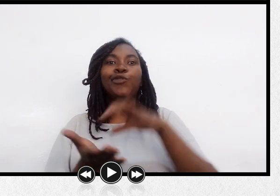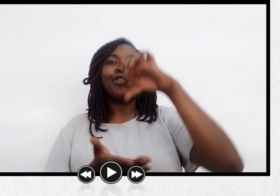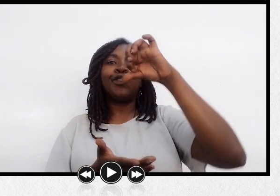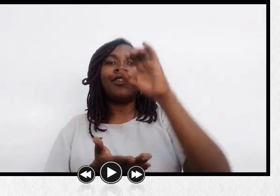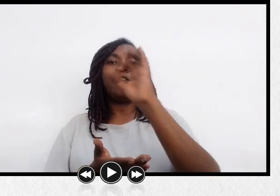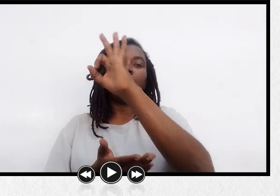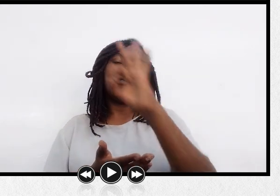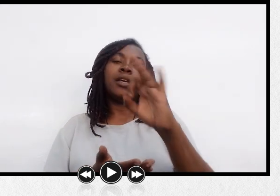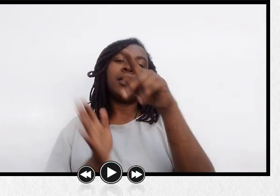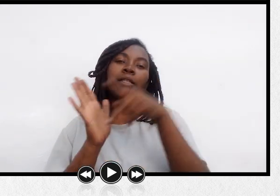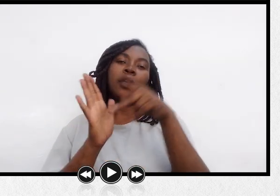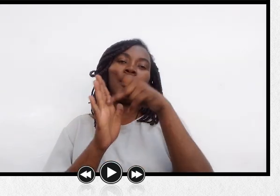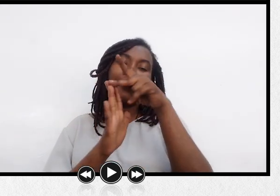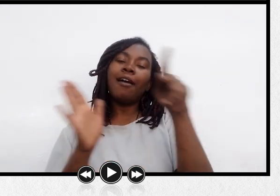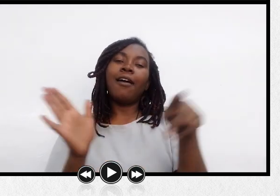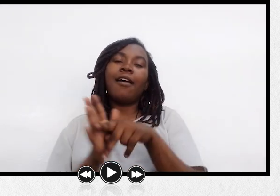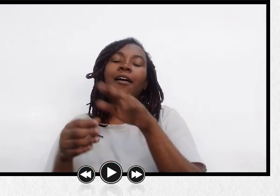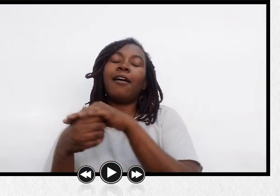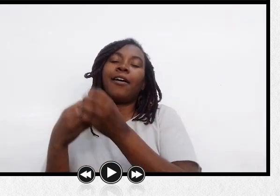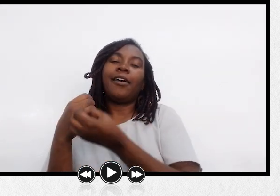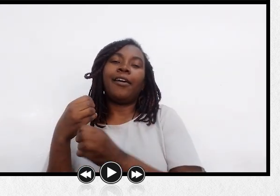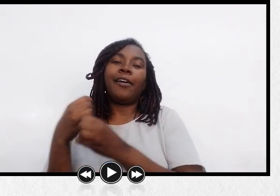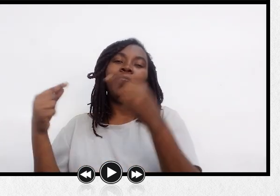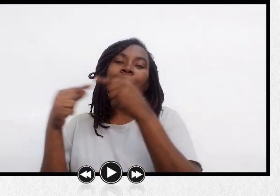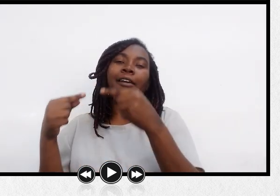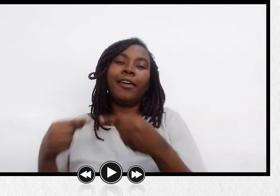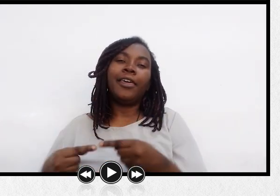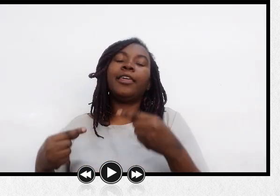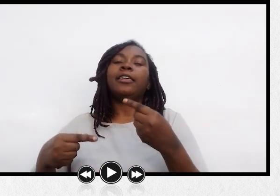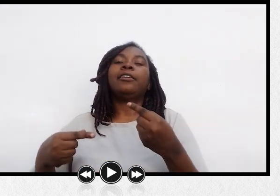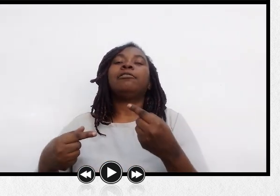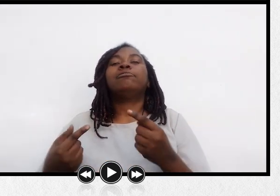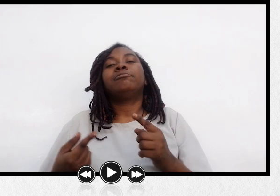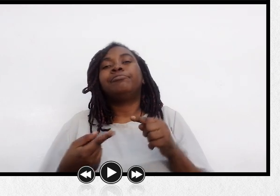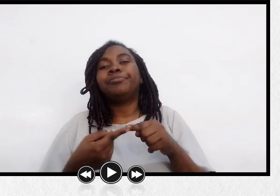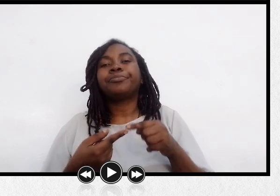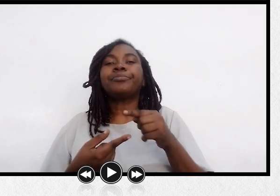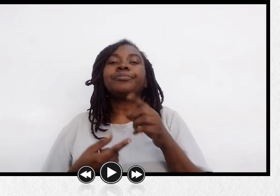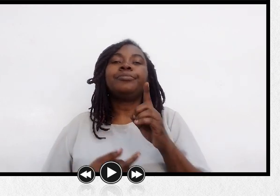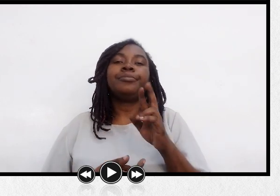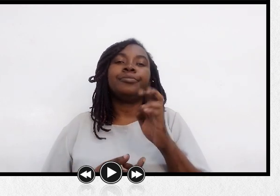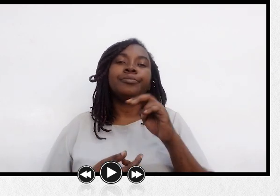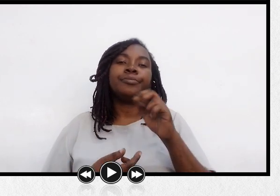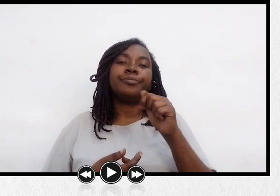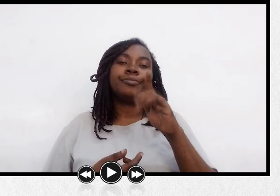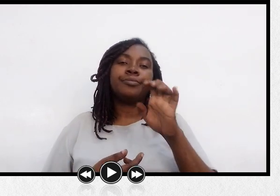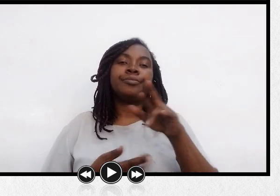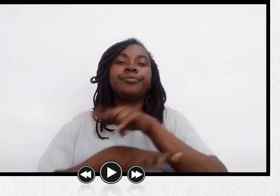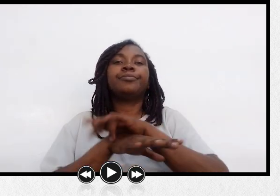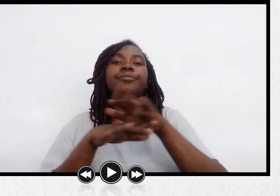90% dos projetos são de saneamento, que envolve também um pouco de drenagem, uma série de outras